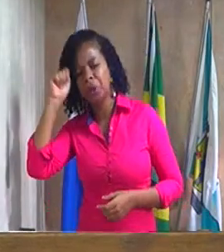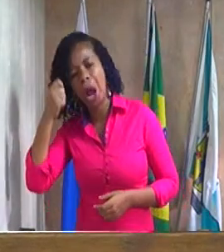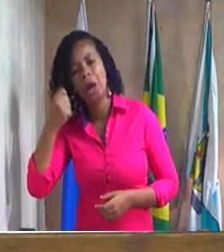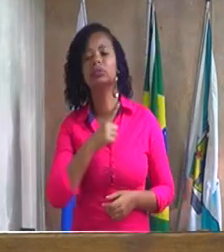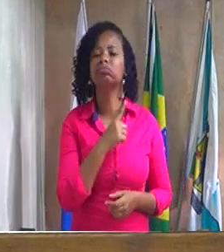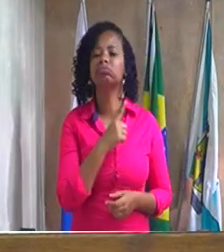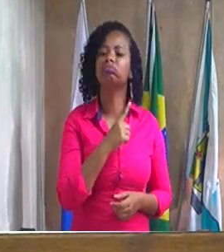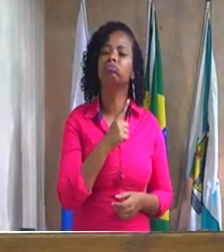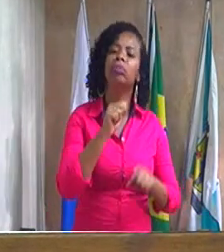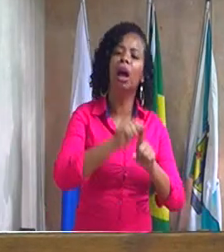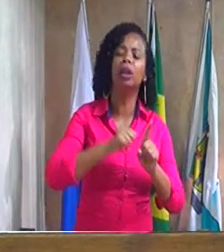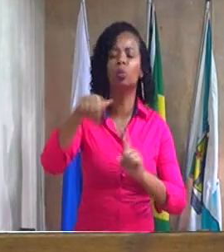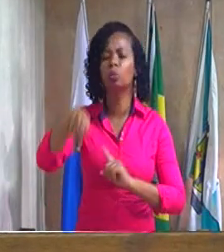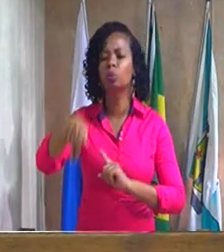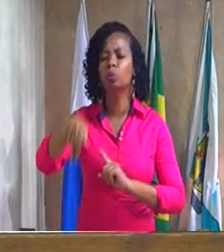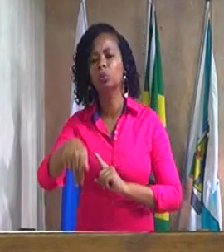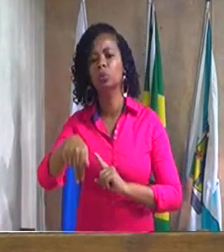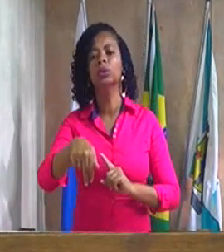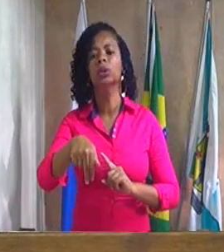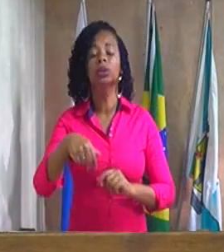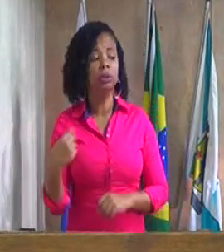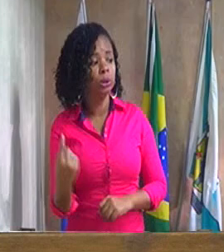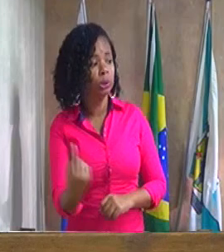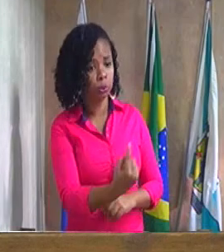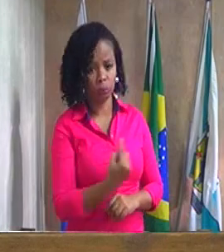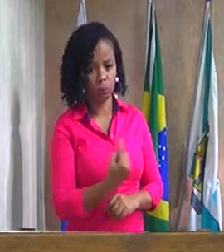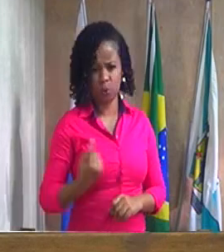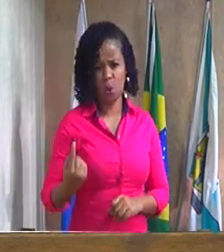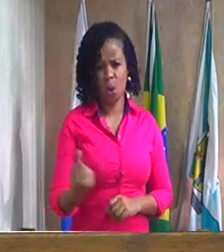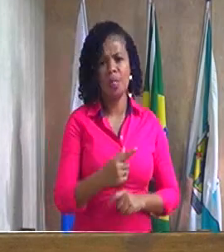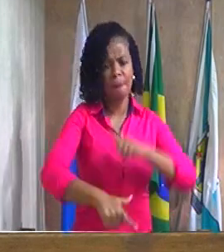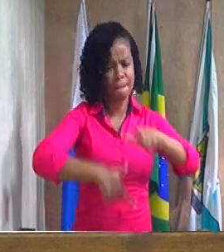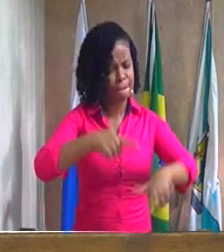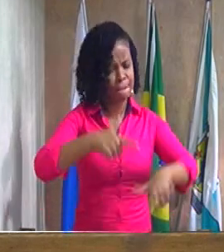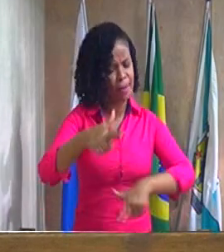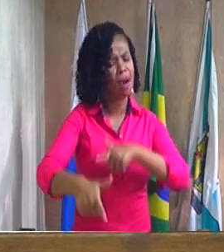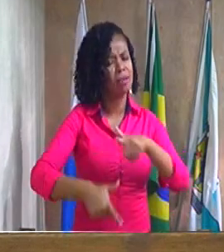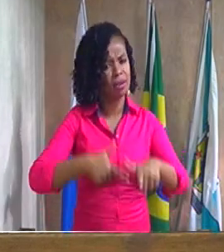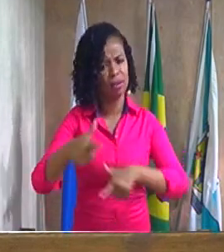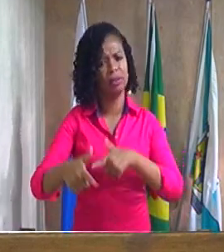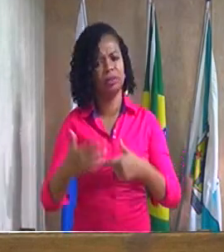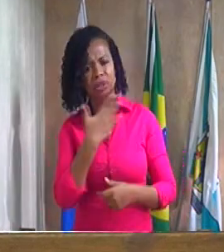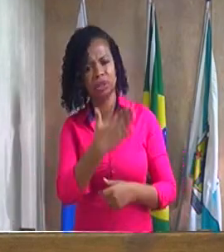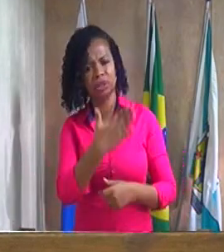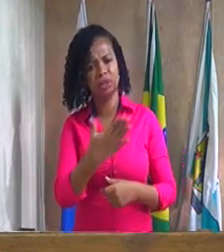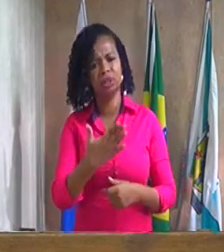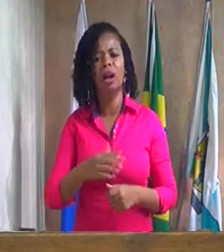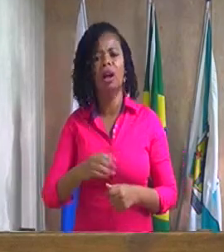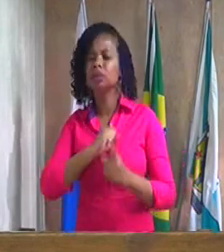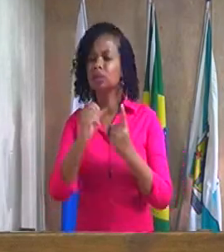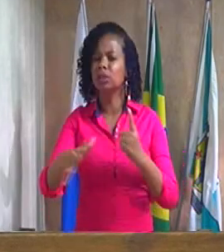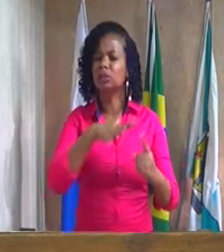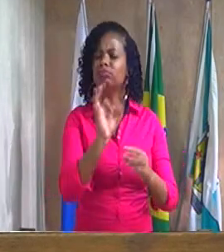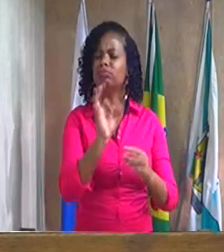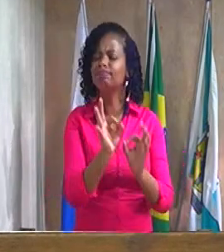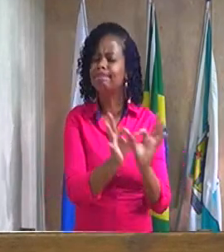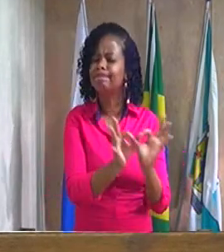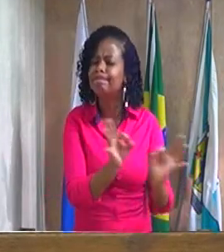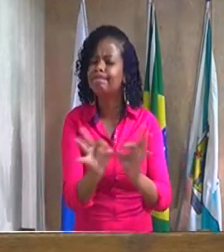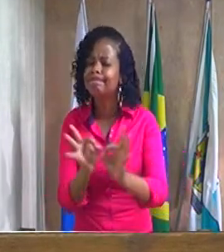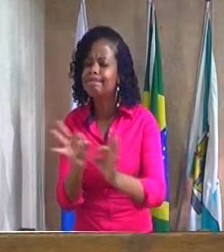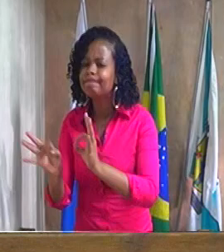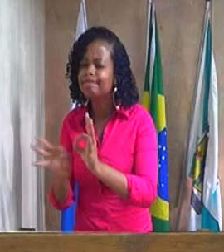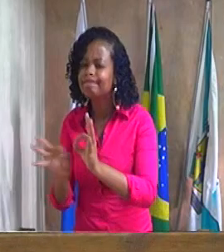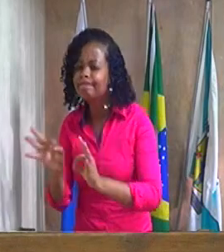mês de novembro. E nós estamos trabalhando em função da sociedade civil organizada, que se manifestou de uma